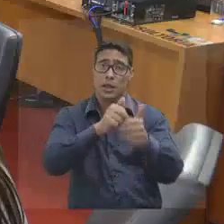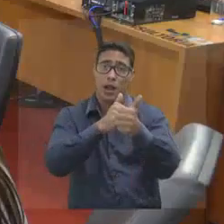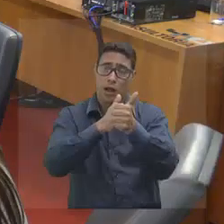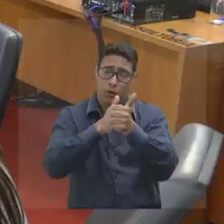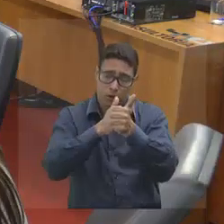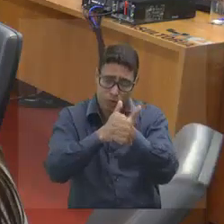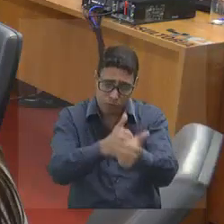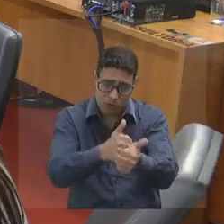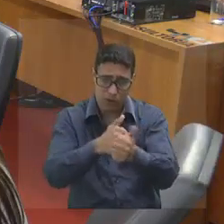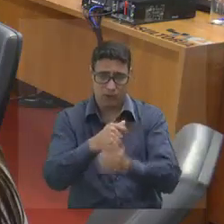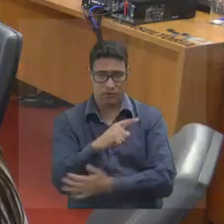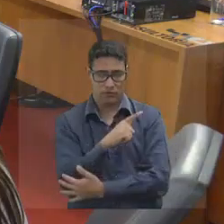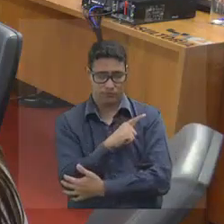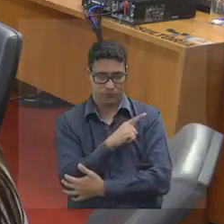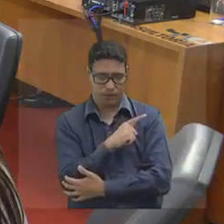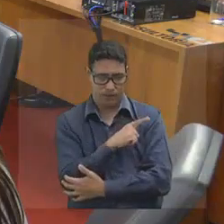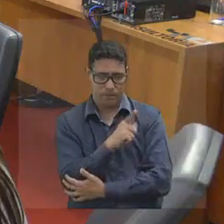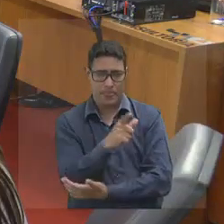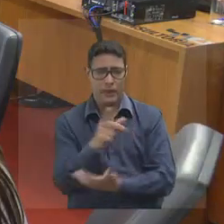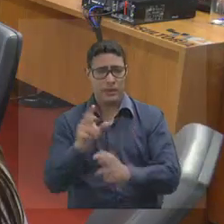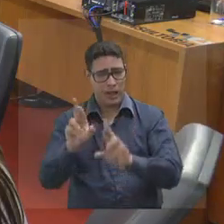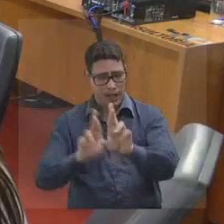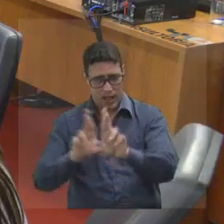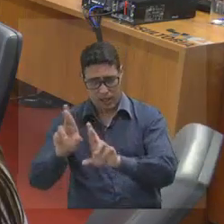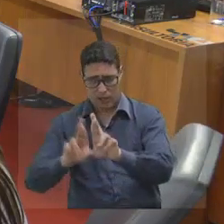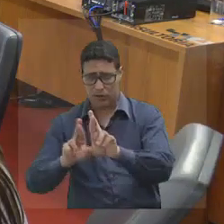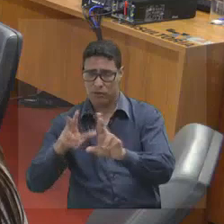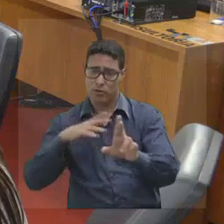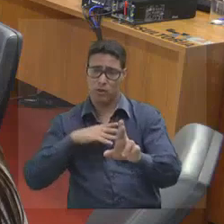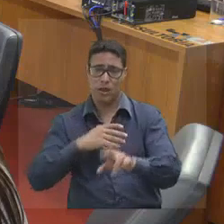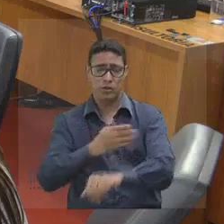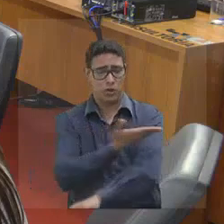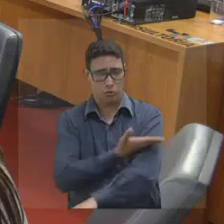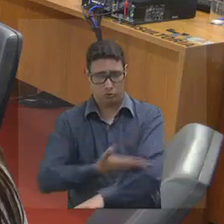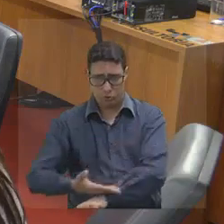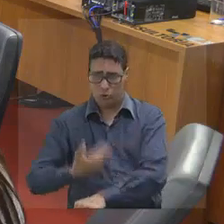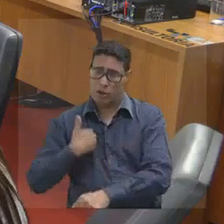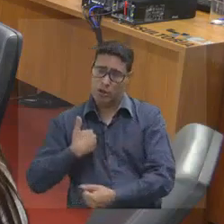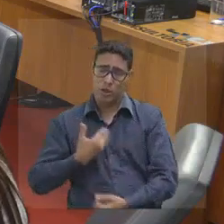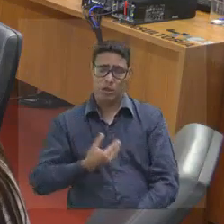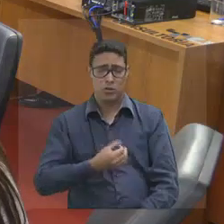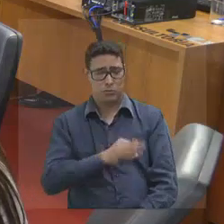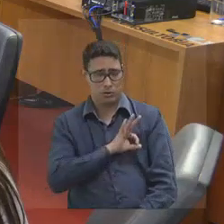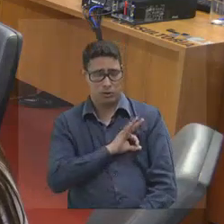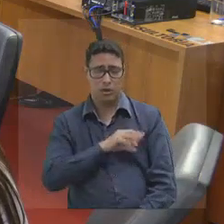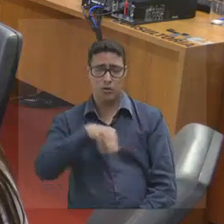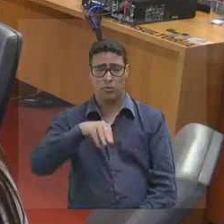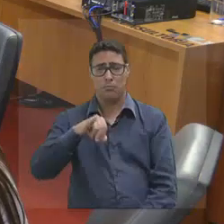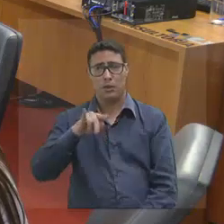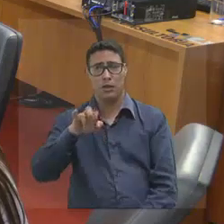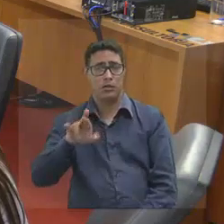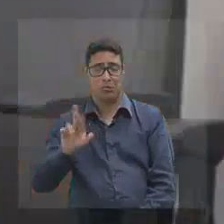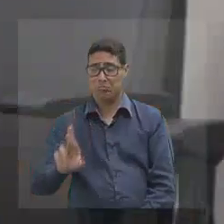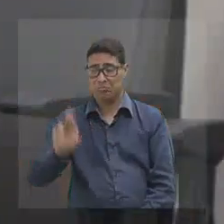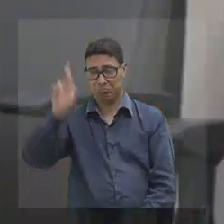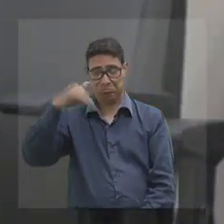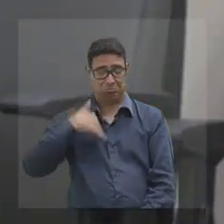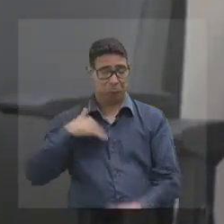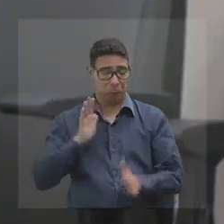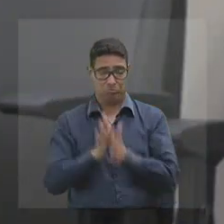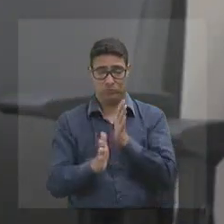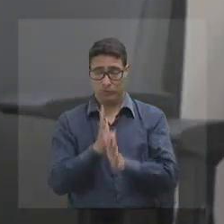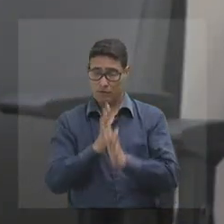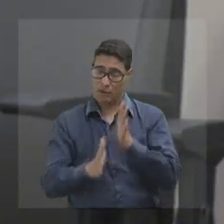muito de perto sobre relação de Conduta de policial militar não é a secretaria que avalia é a própria Corregedoria